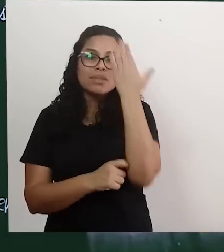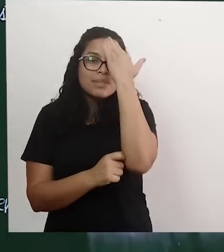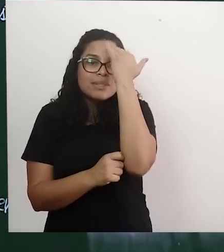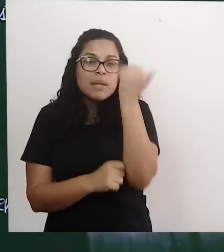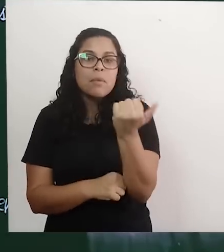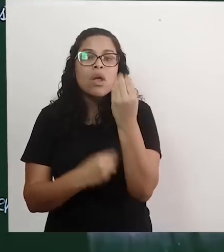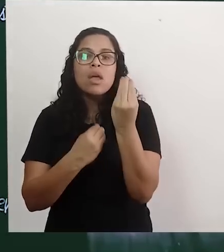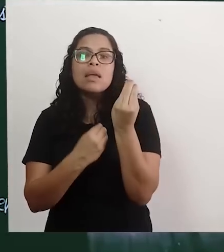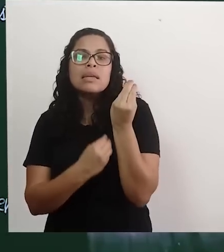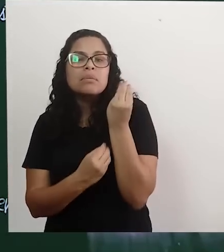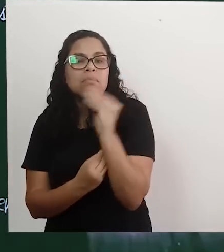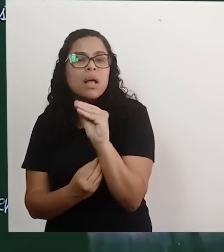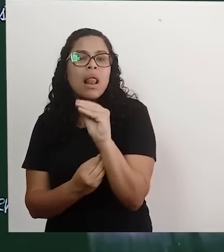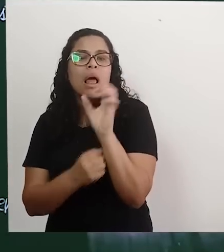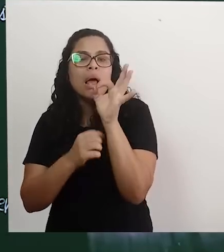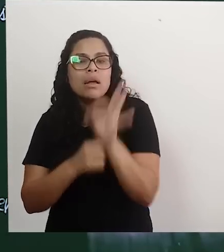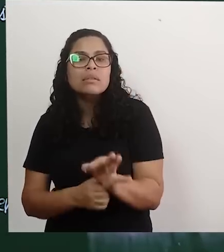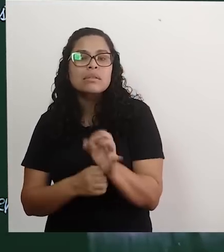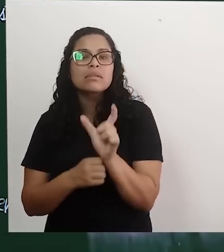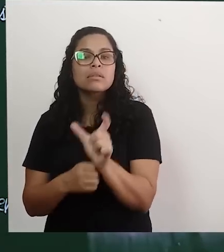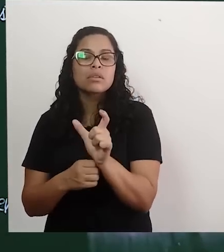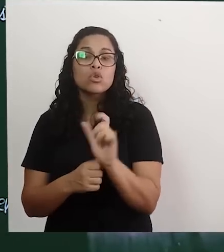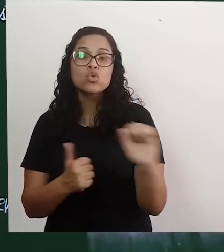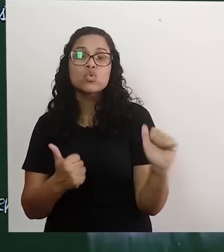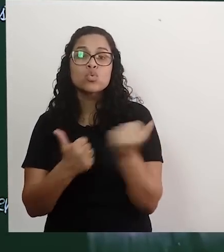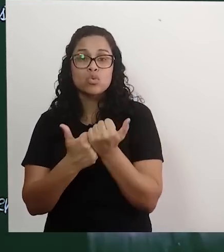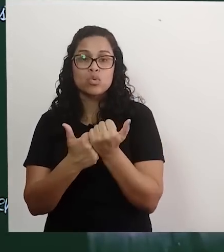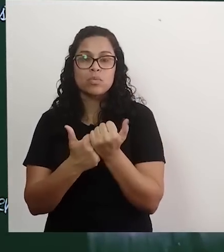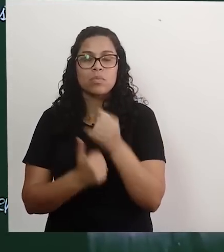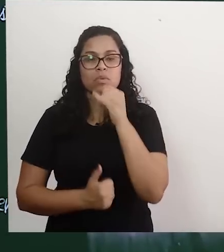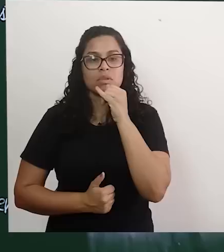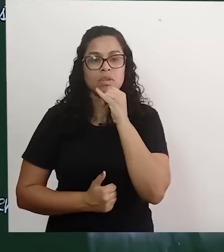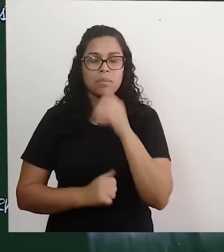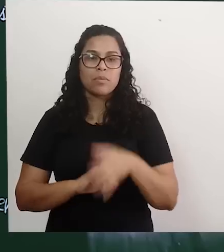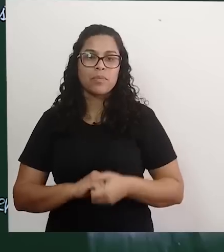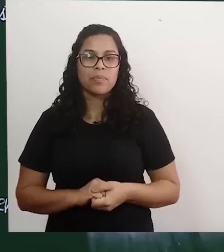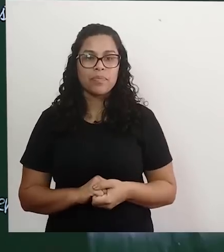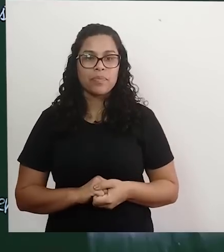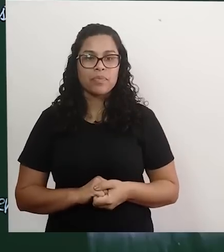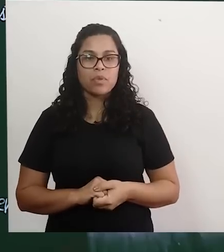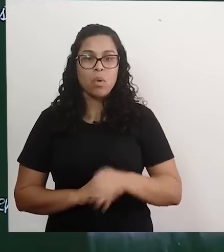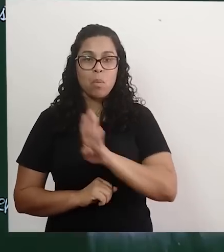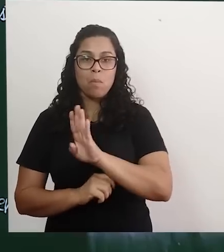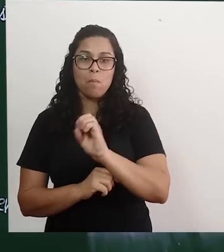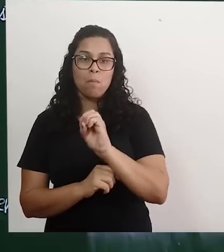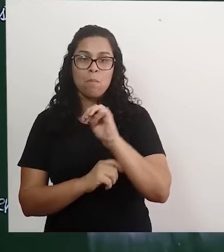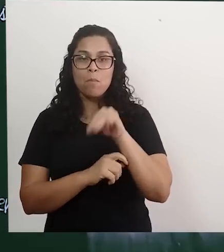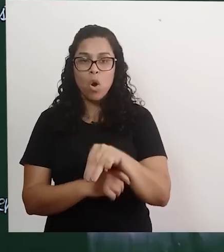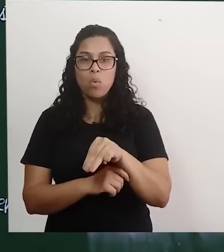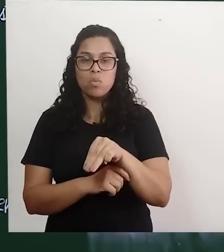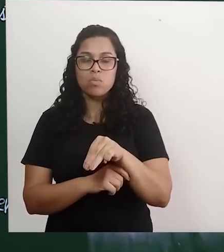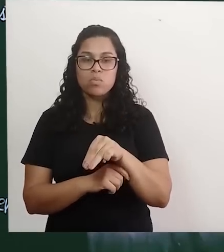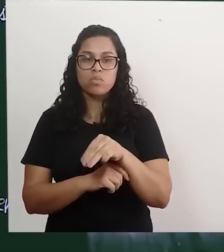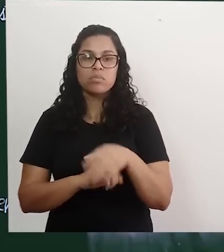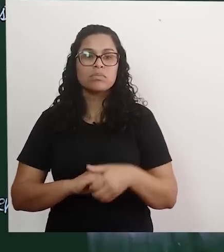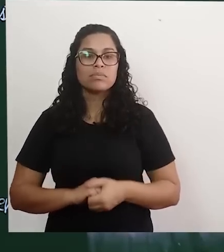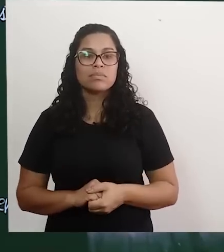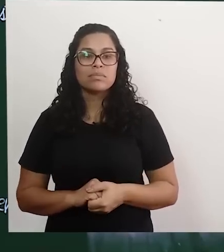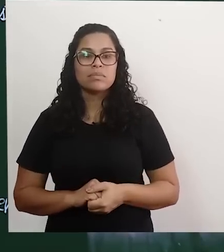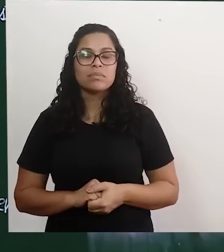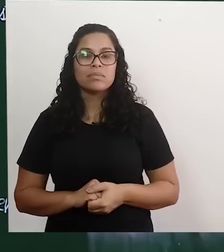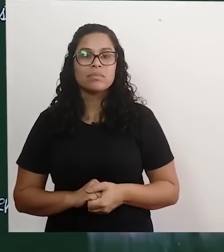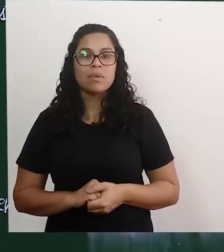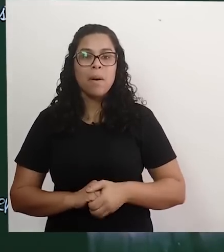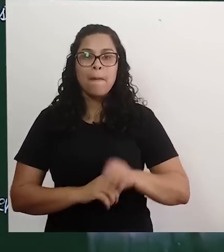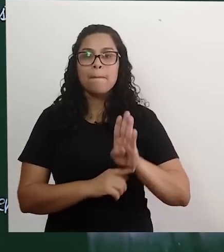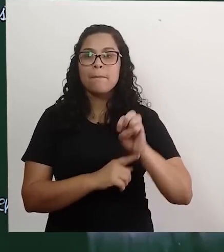conseguir fazer o uso correto dessa palavra é substituí-la pelo seu oposto, que nesse caso é a palavra bom. Mau comportamento,